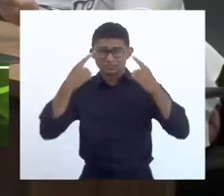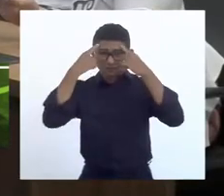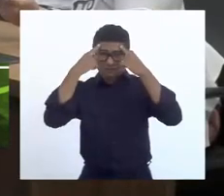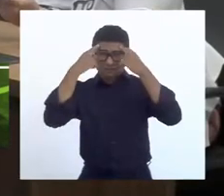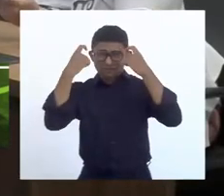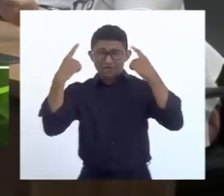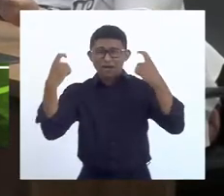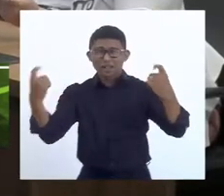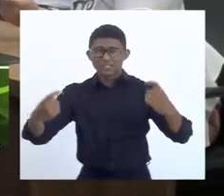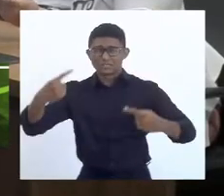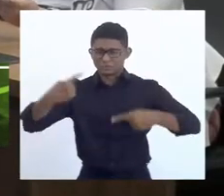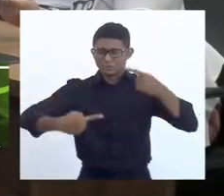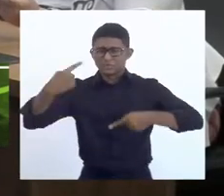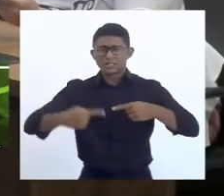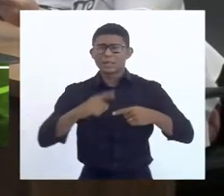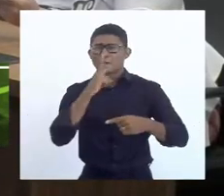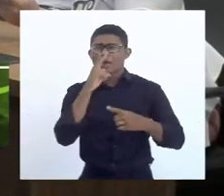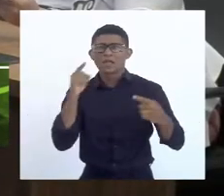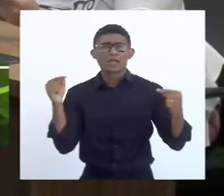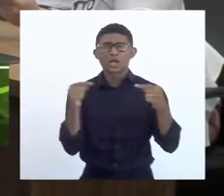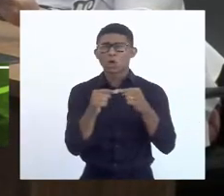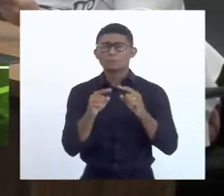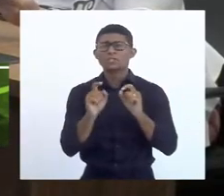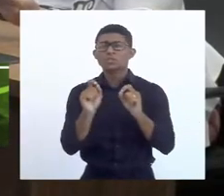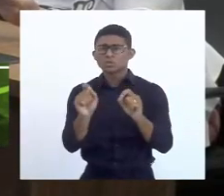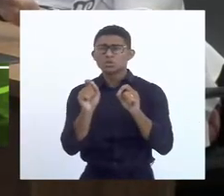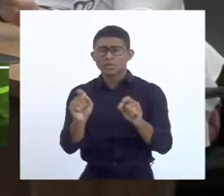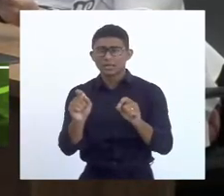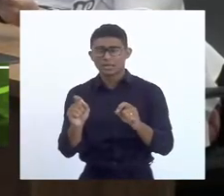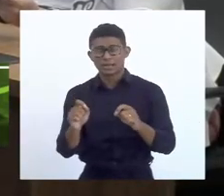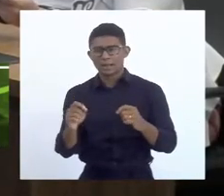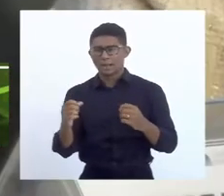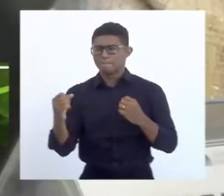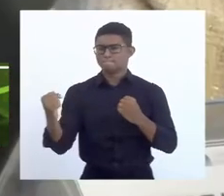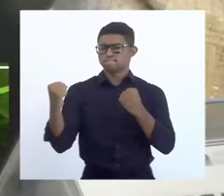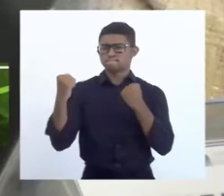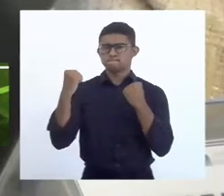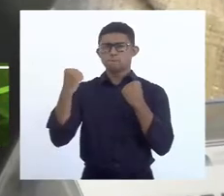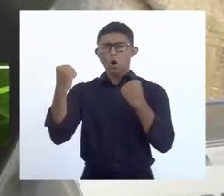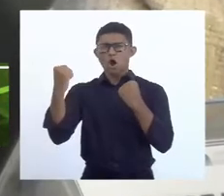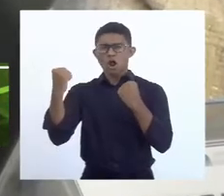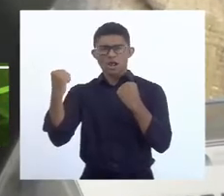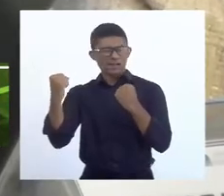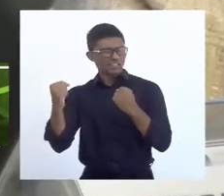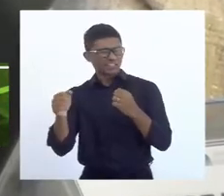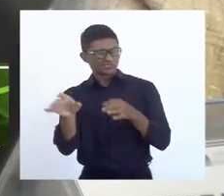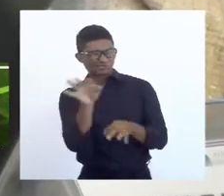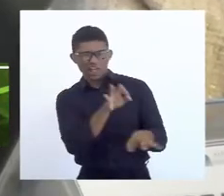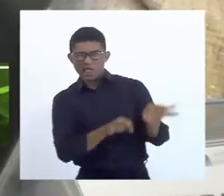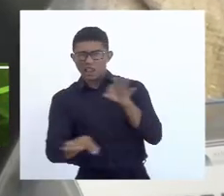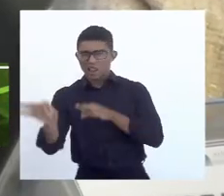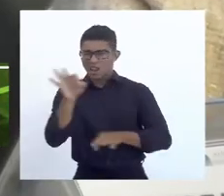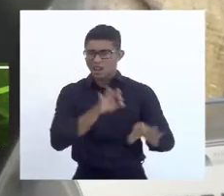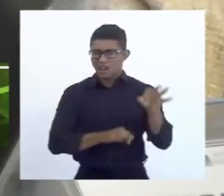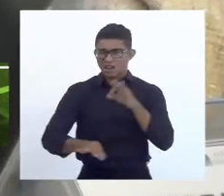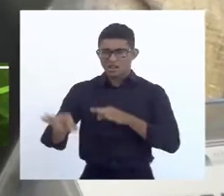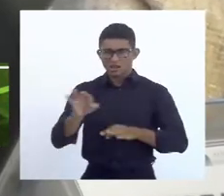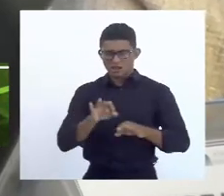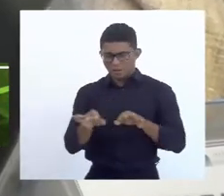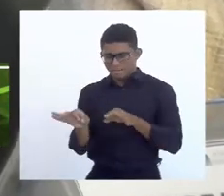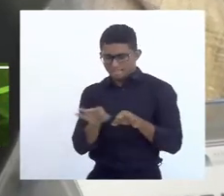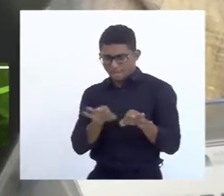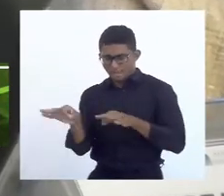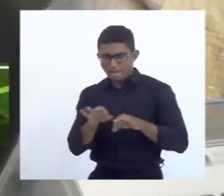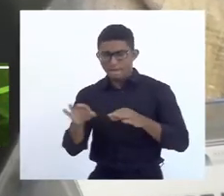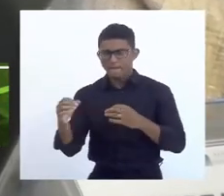uma tecnologia de reorganização do poder. É disso que se trata, e é por isso